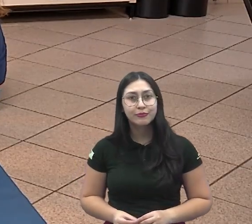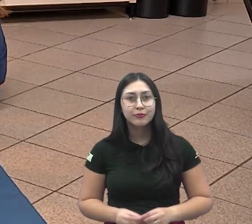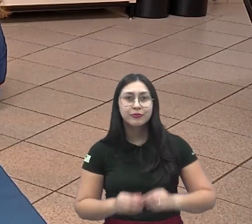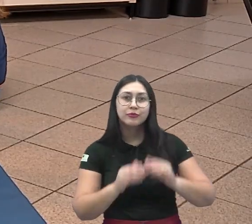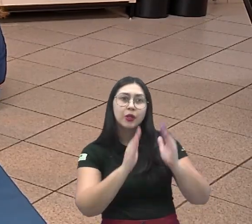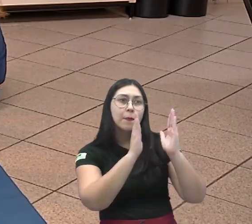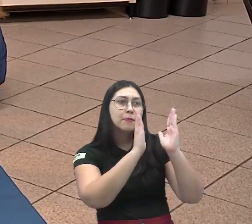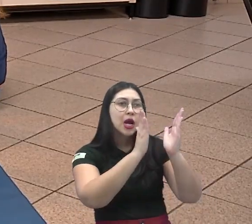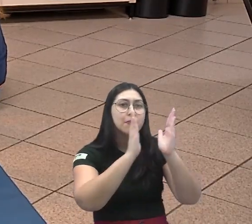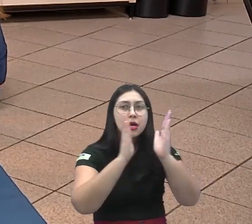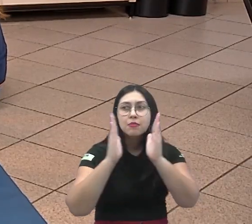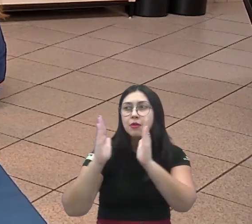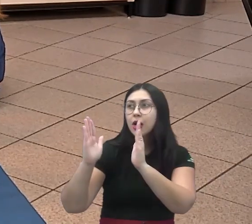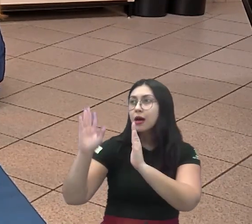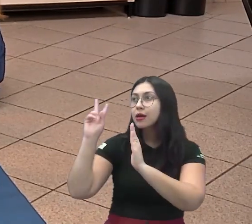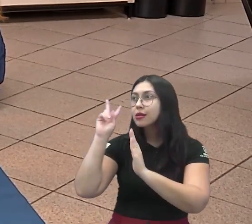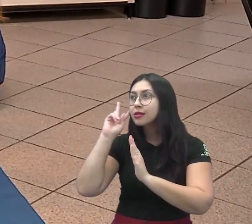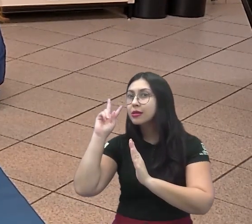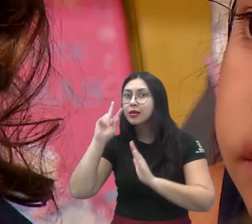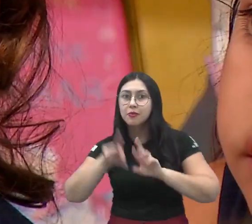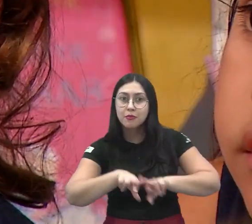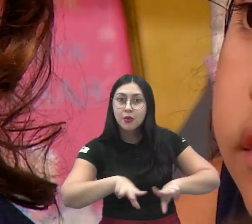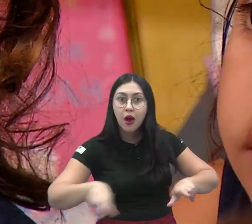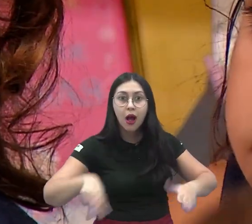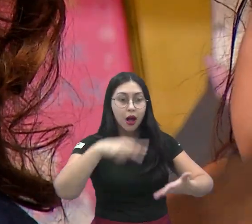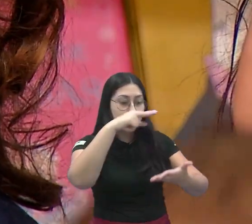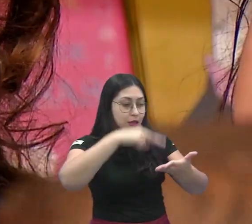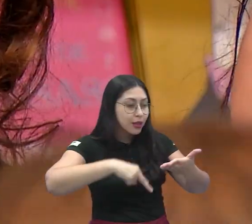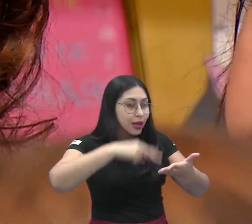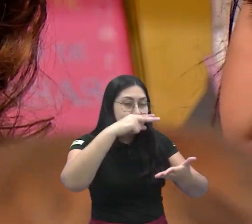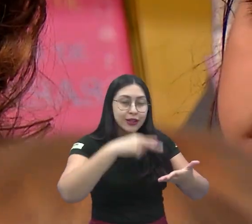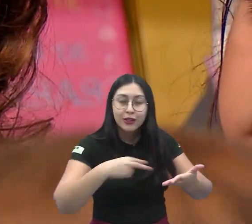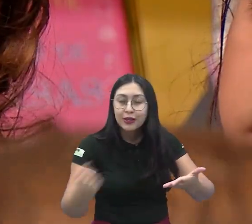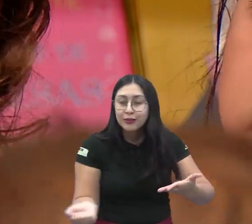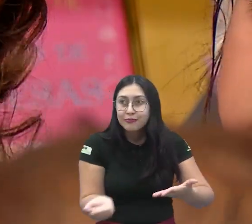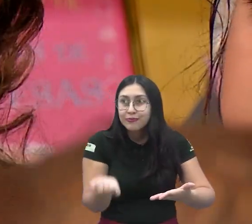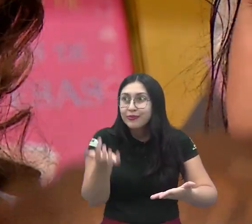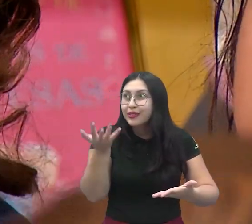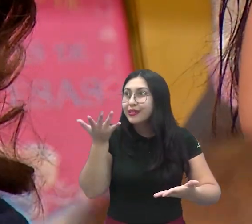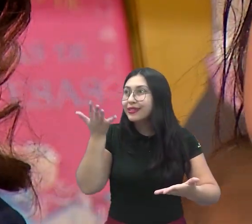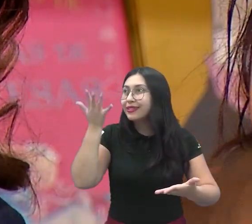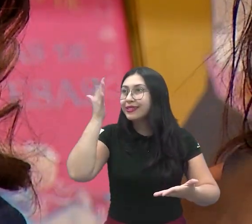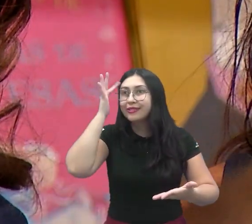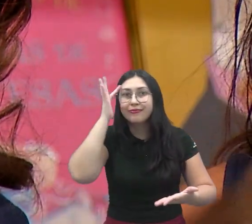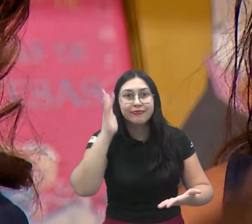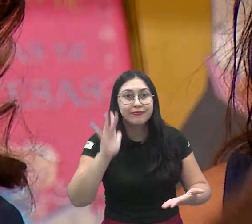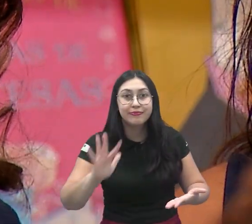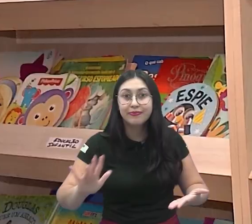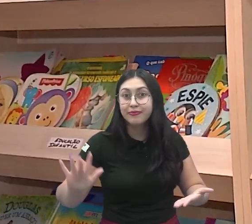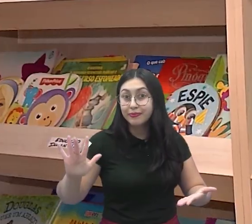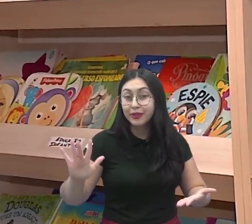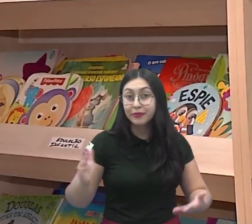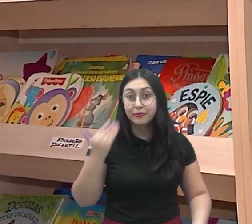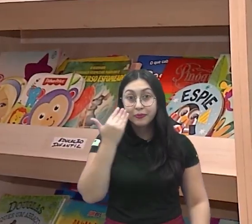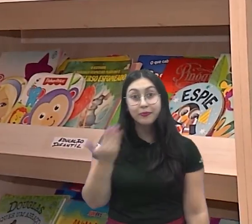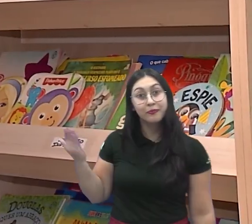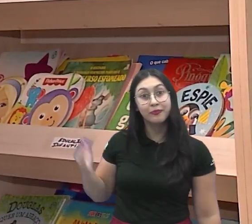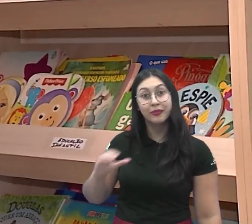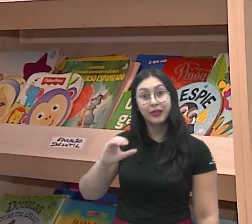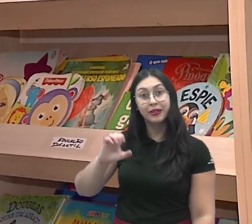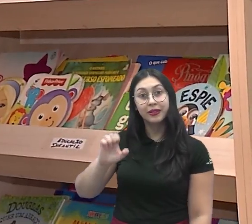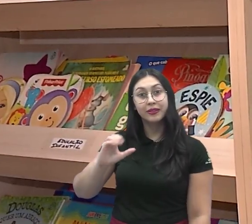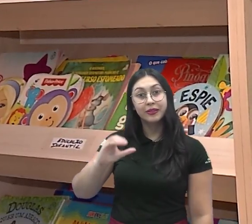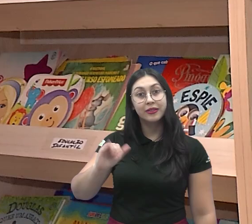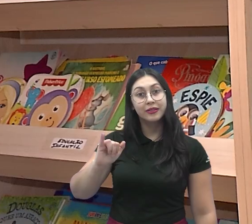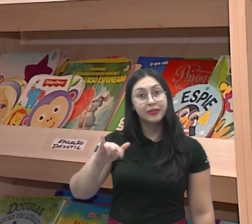das prateleiras cheias de histórias, a leitura ganha vida pelo olhar das crianças. Para Cecília, de